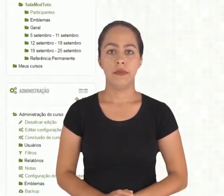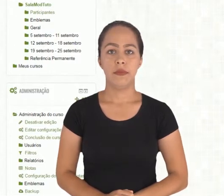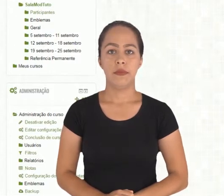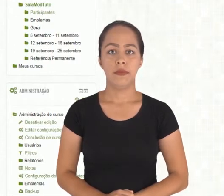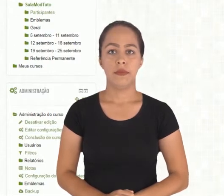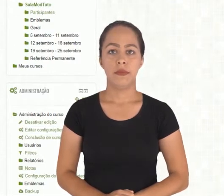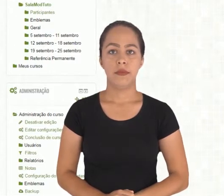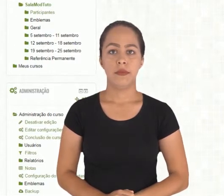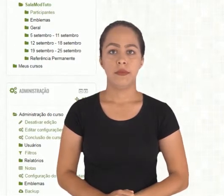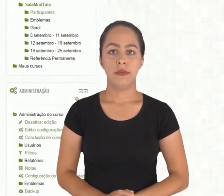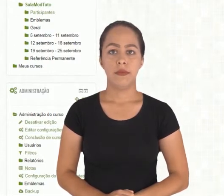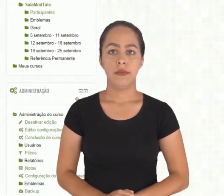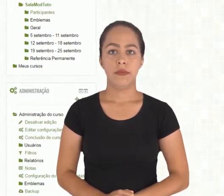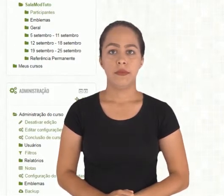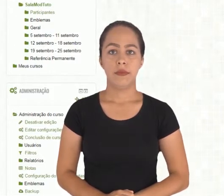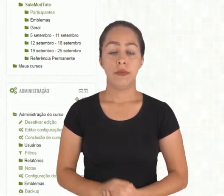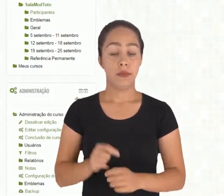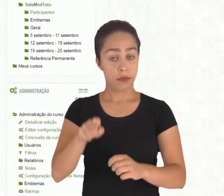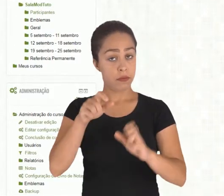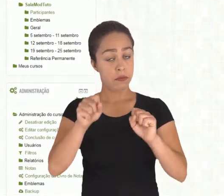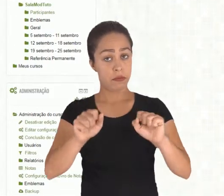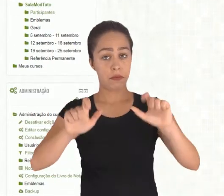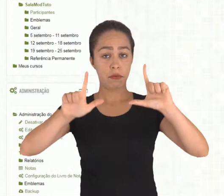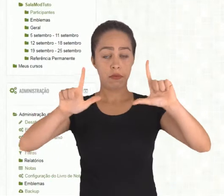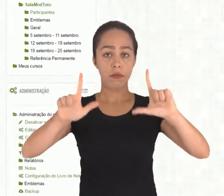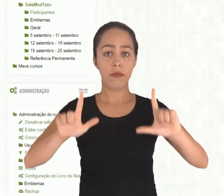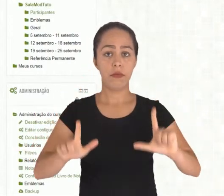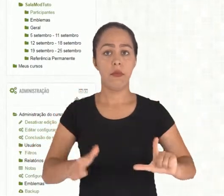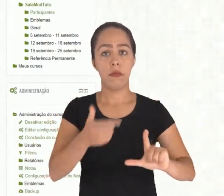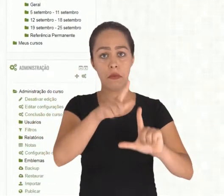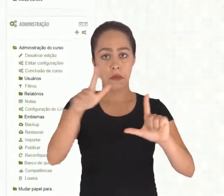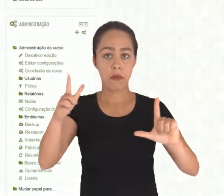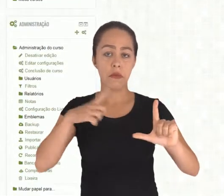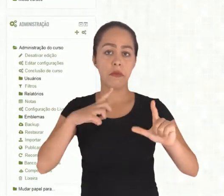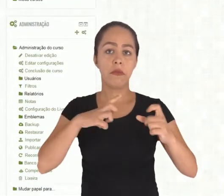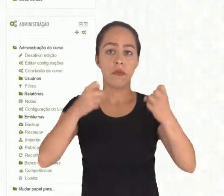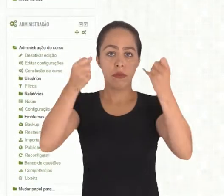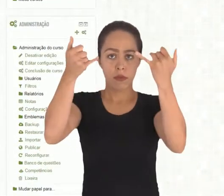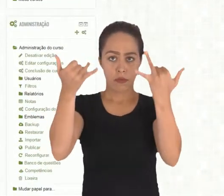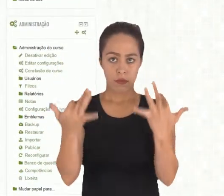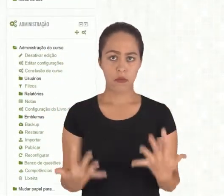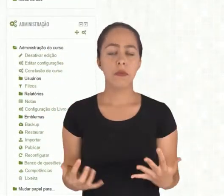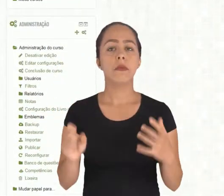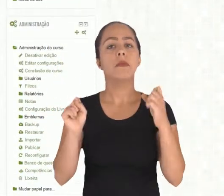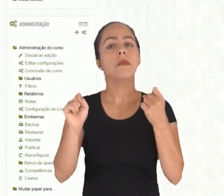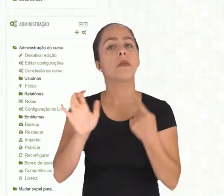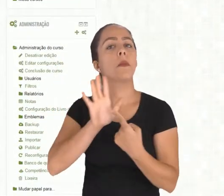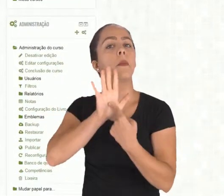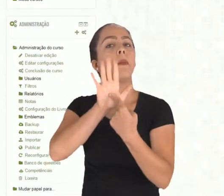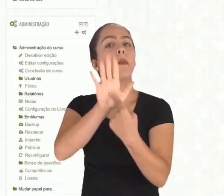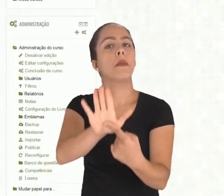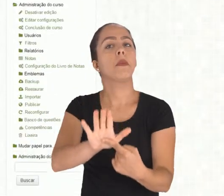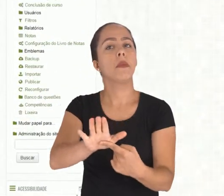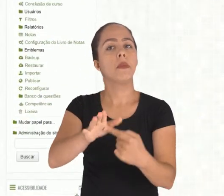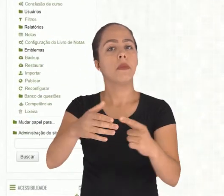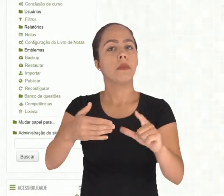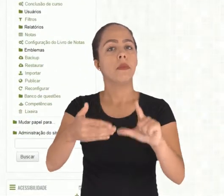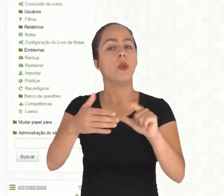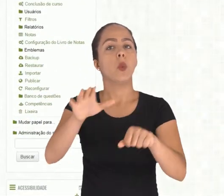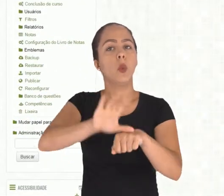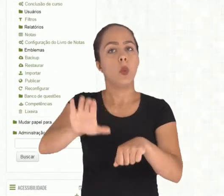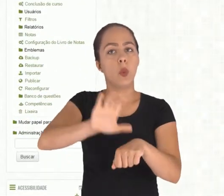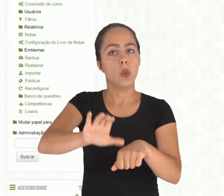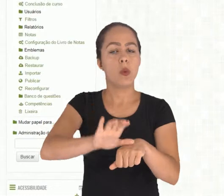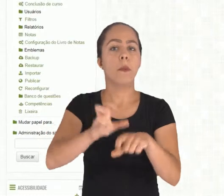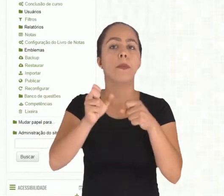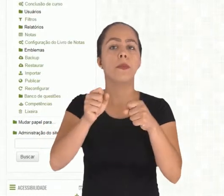e aí você pode até ver os outros campos a conferência pode ter uma descrição você pode pedir para exibir a descrição na página do curso pode colocar uma